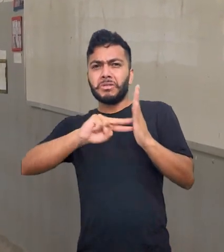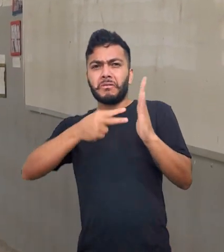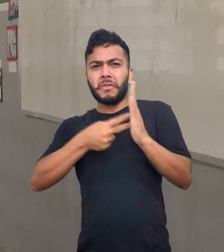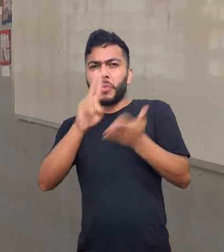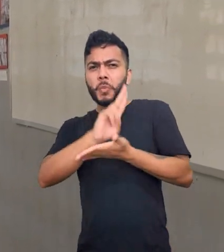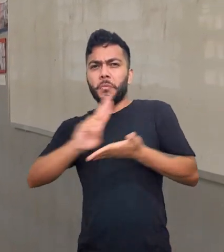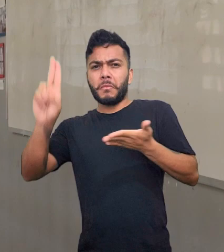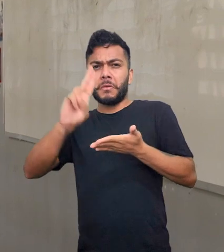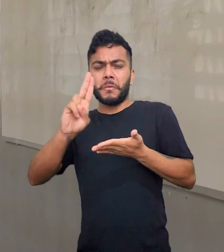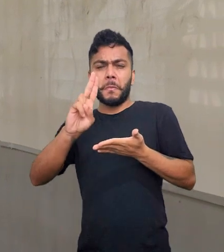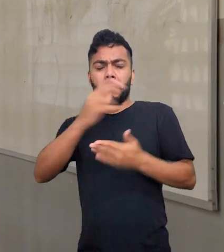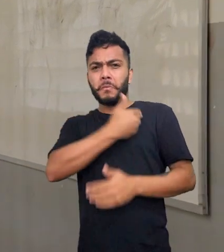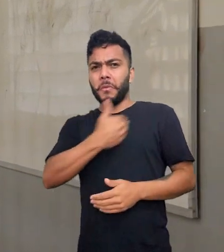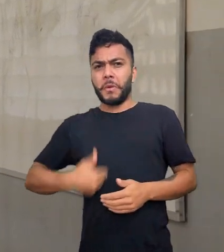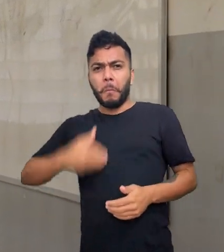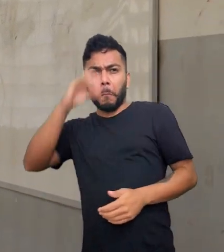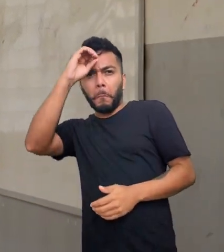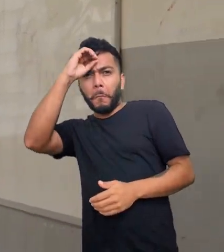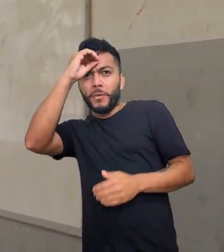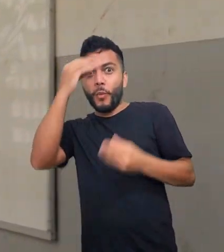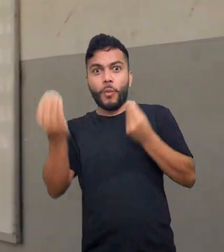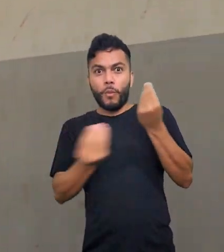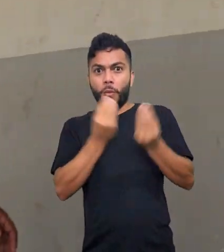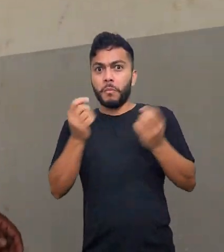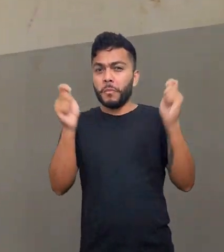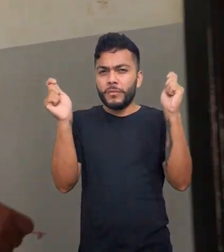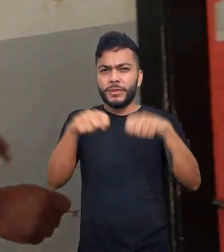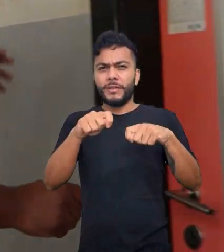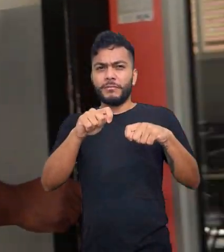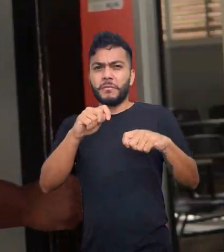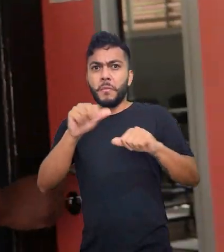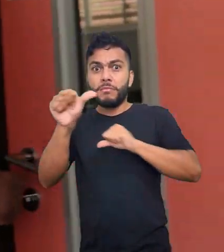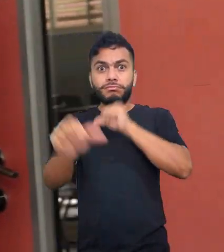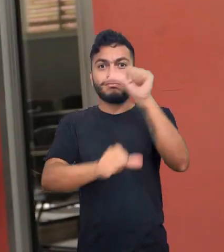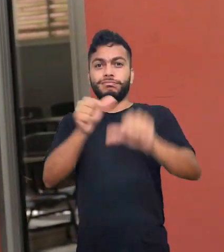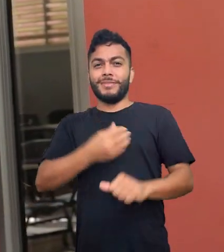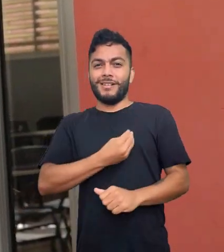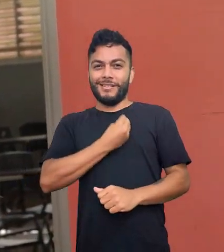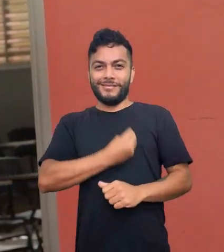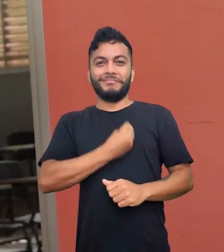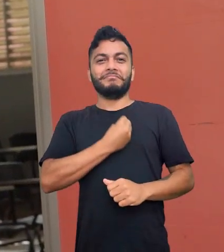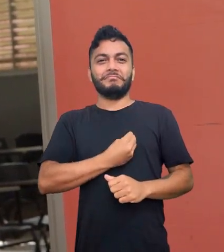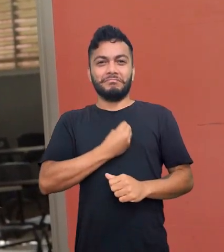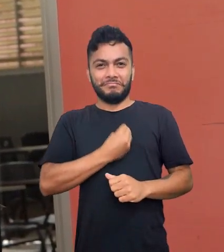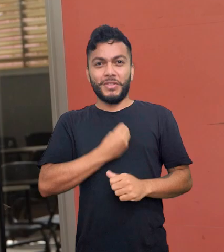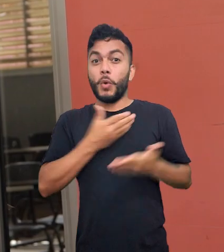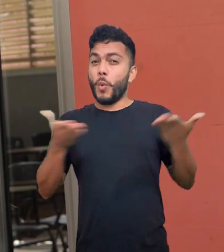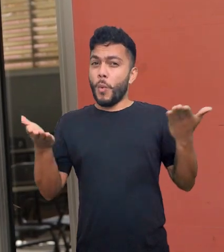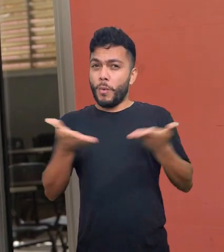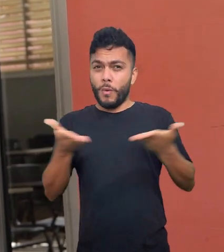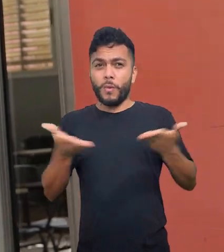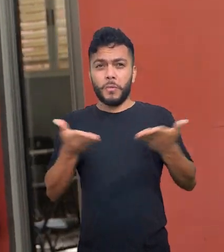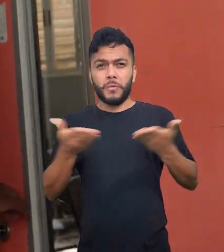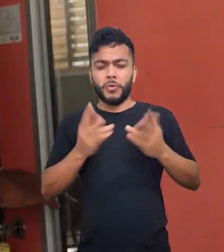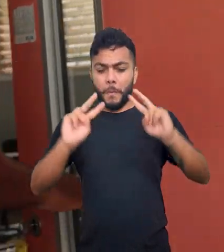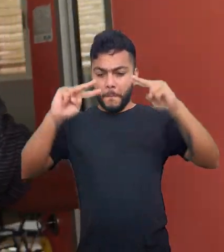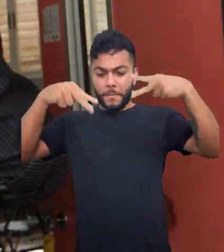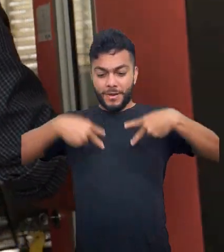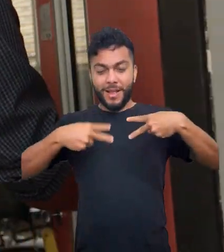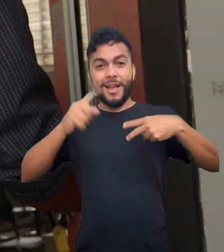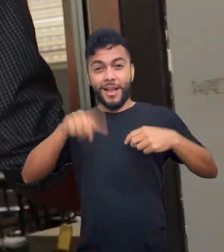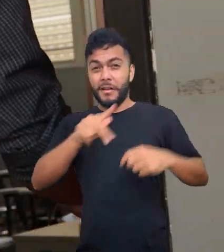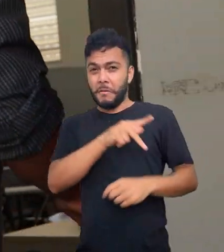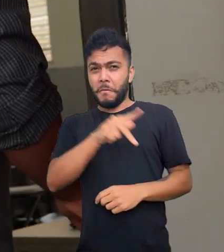hoje eu me considero um docente implicado com todo o projeto que representa a UFRB.